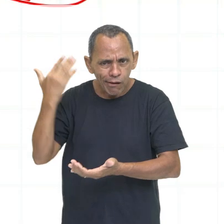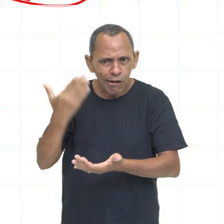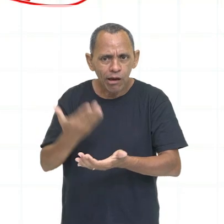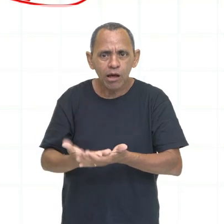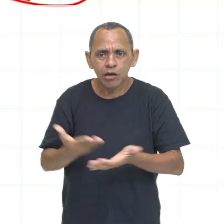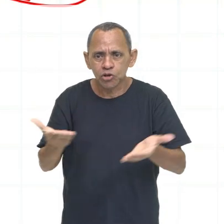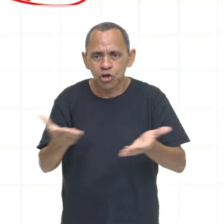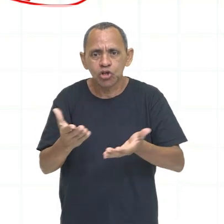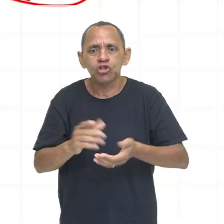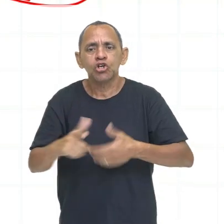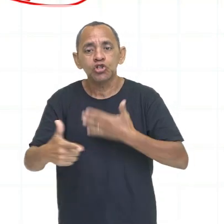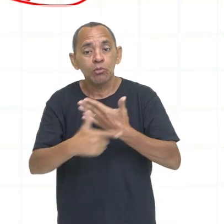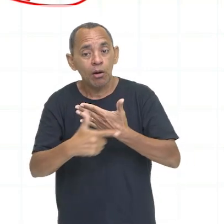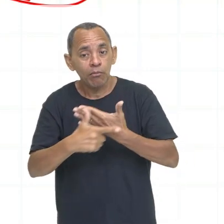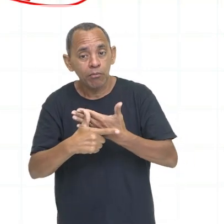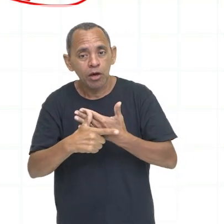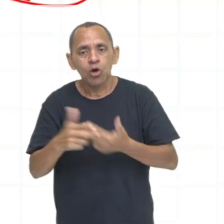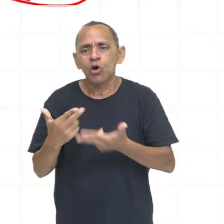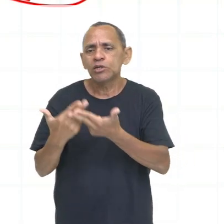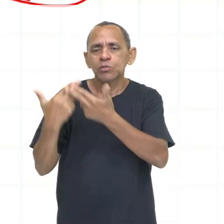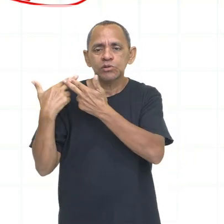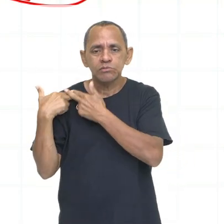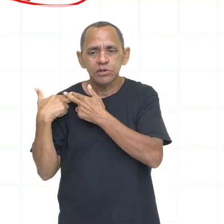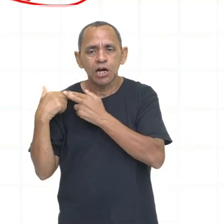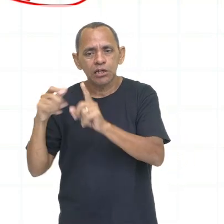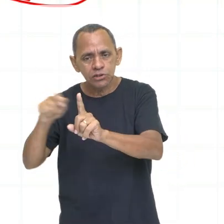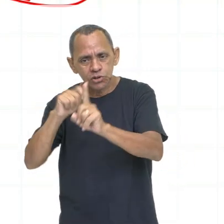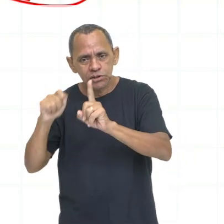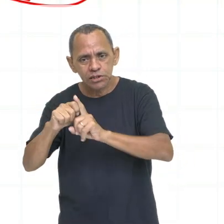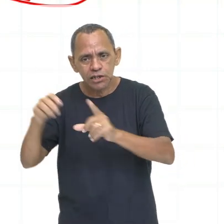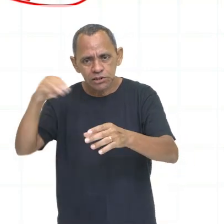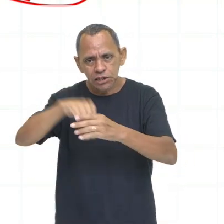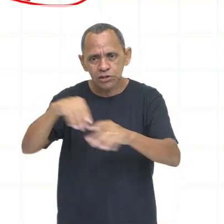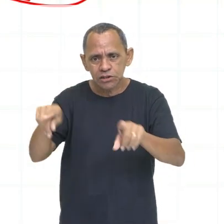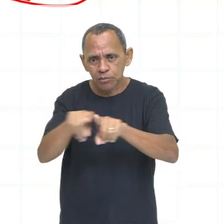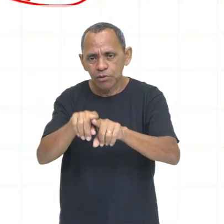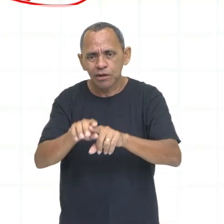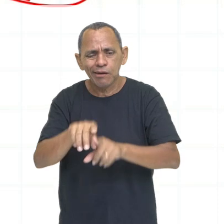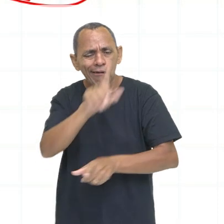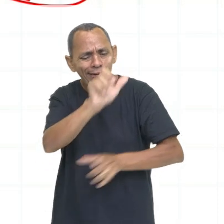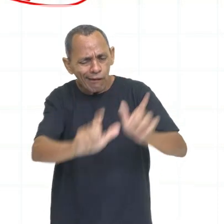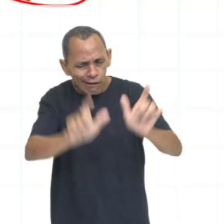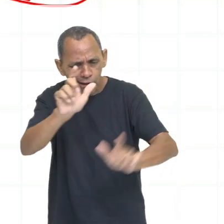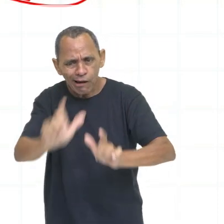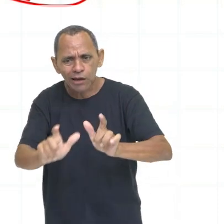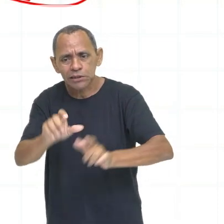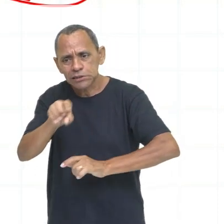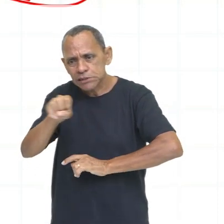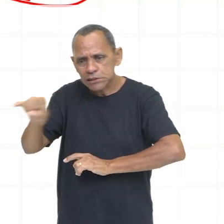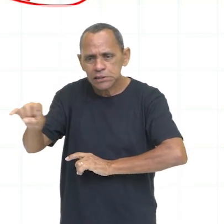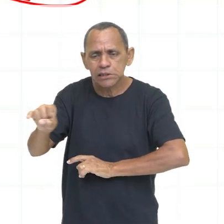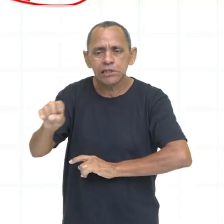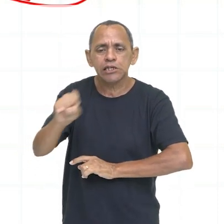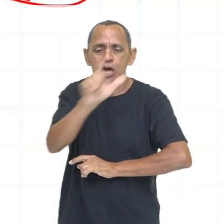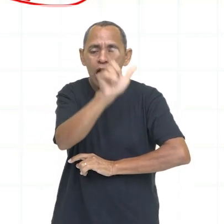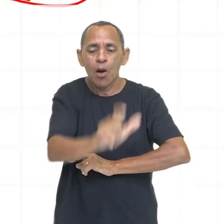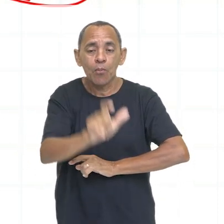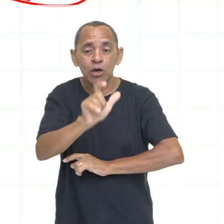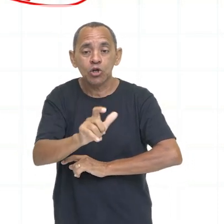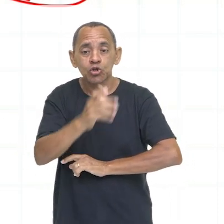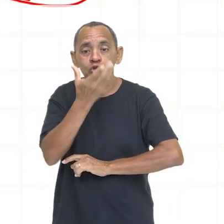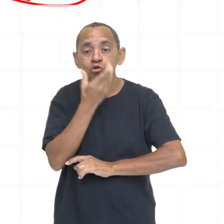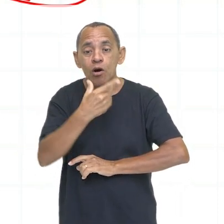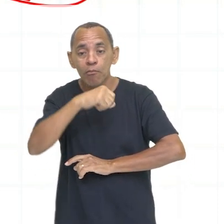Papéis sociais, né, são aqueles papéis que cada indivíduo se desenvolve, né, se ele é pai, então, né, ele tem ali uma carga, um